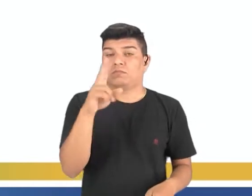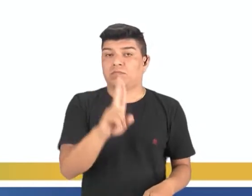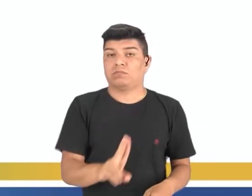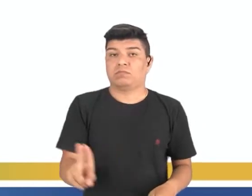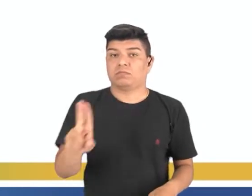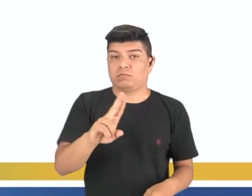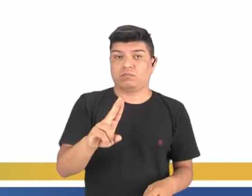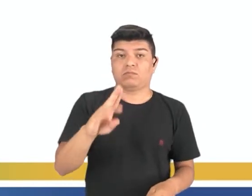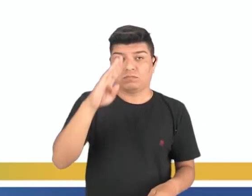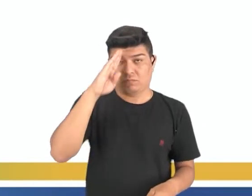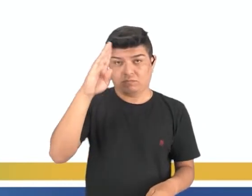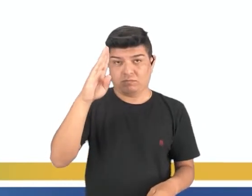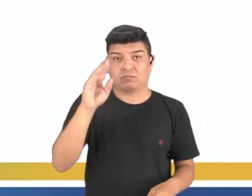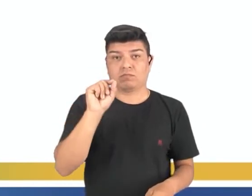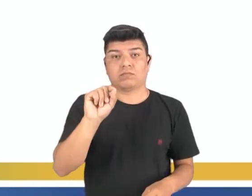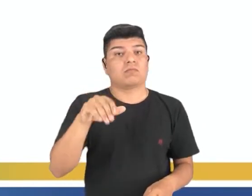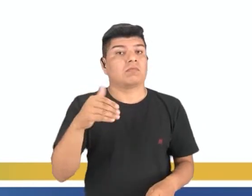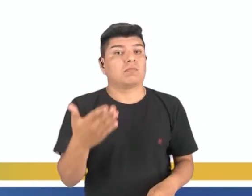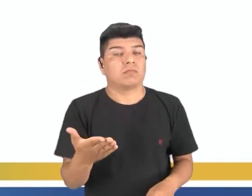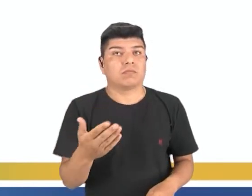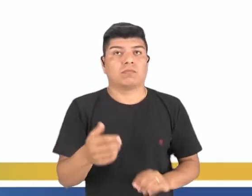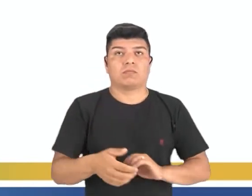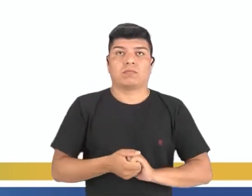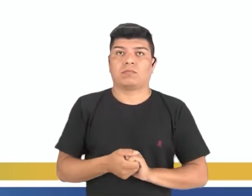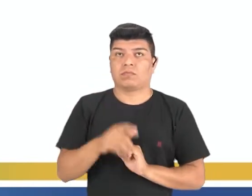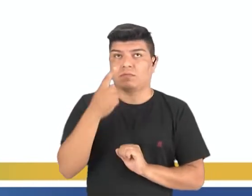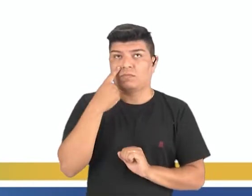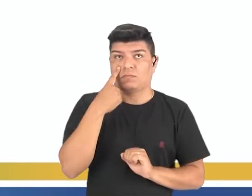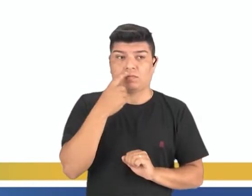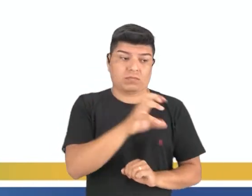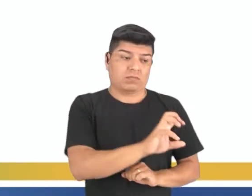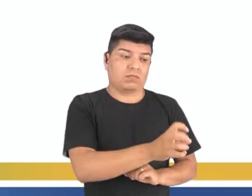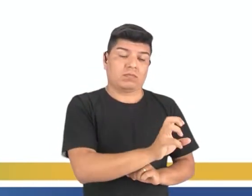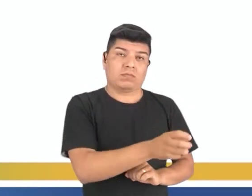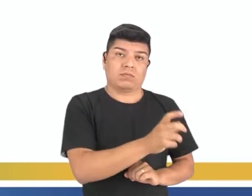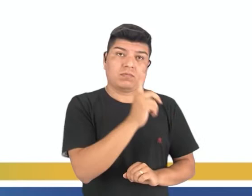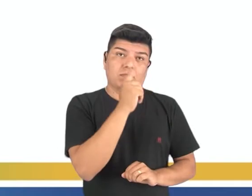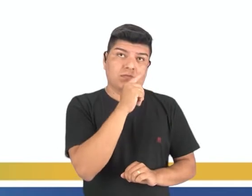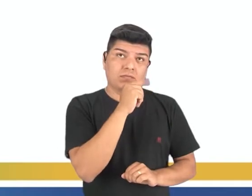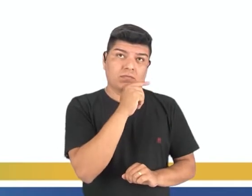propriedade fundamental das proporções. Então, observe que a coluna das torneiras